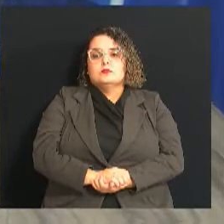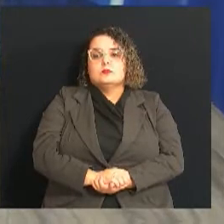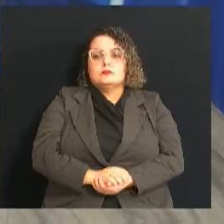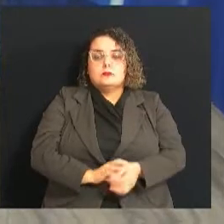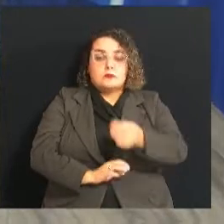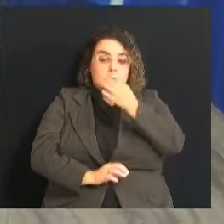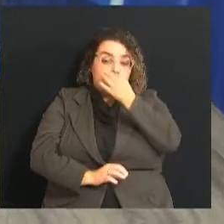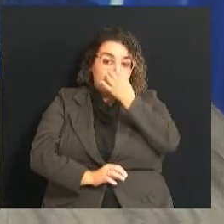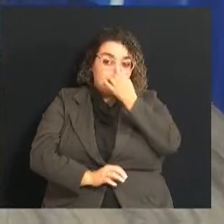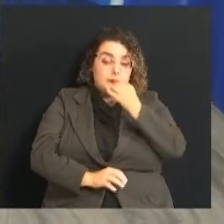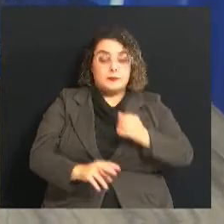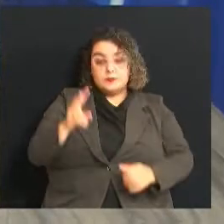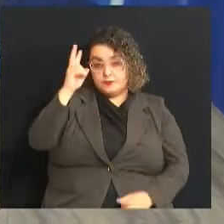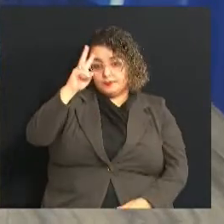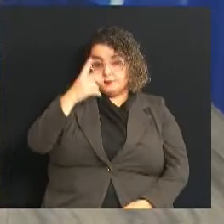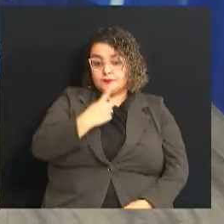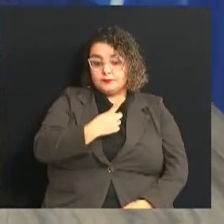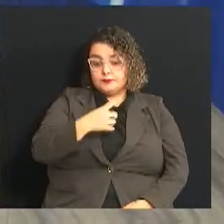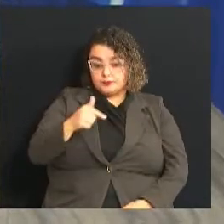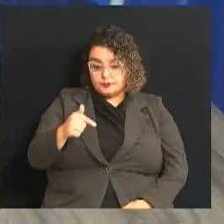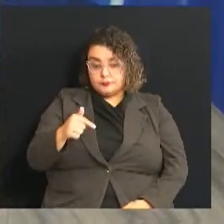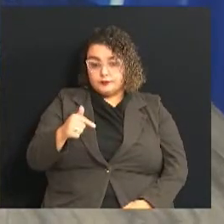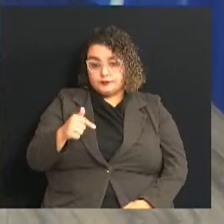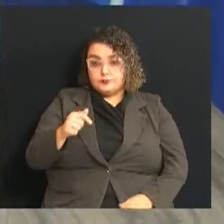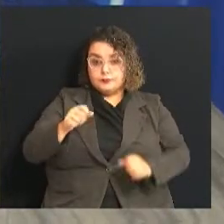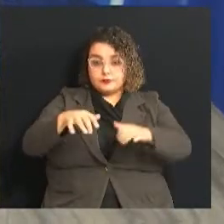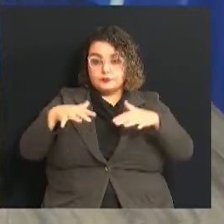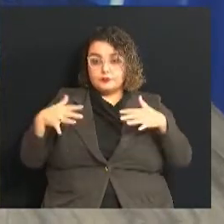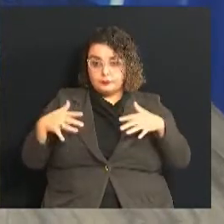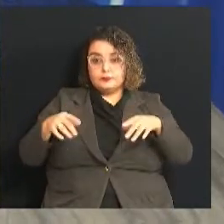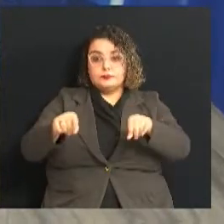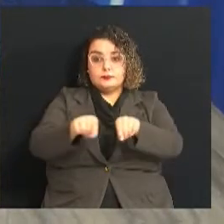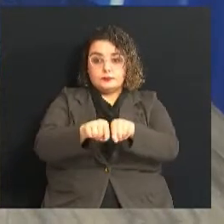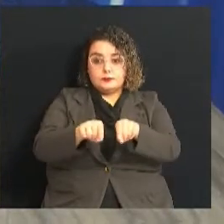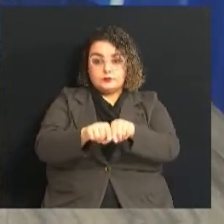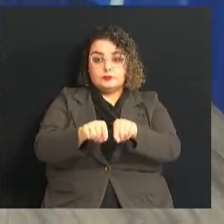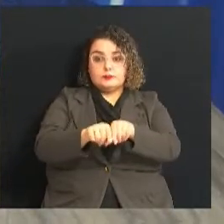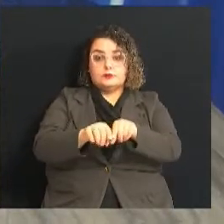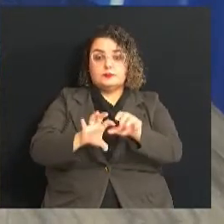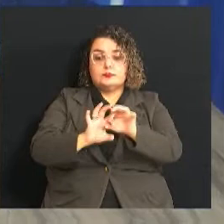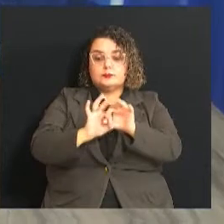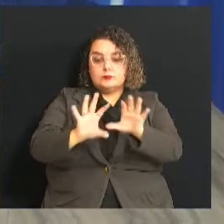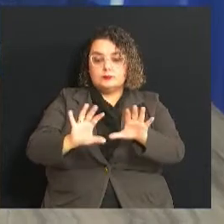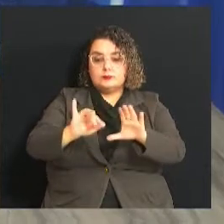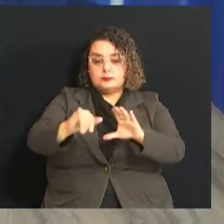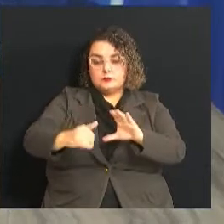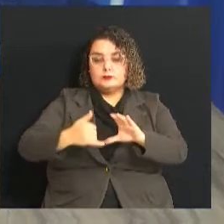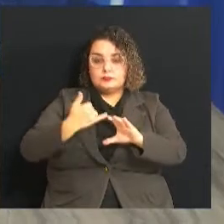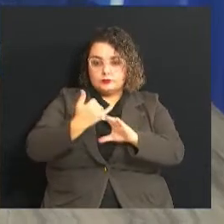Lembrando que esta 17ª audiência pública também está disponível no